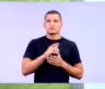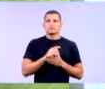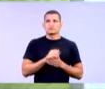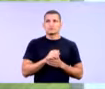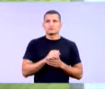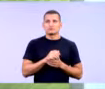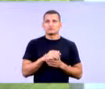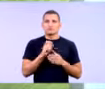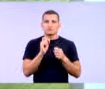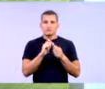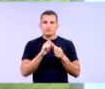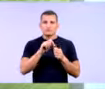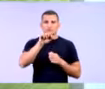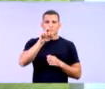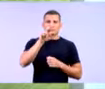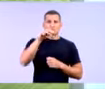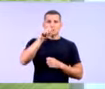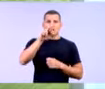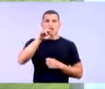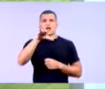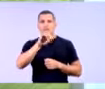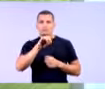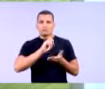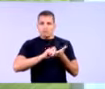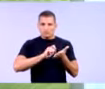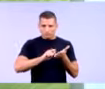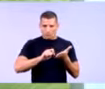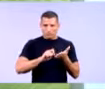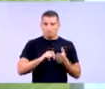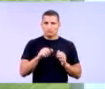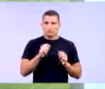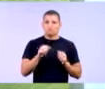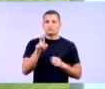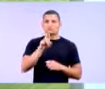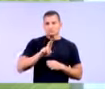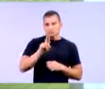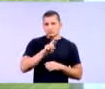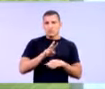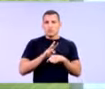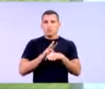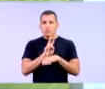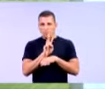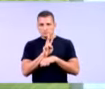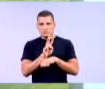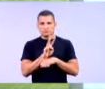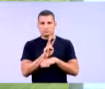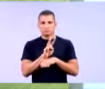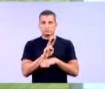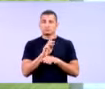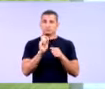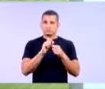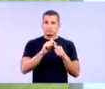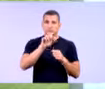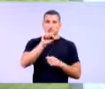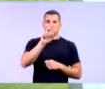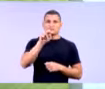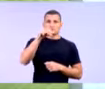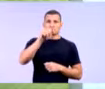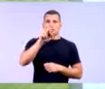ainda faz um sumário manual? Utilizem aí o Word ou qualquer outro editor de texto para fazer o